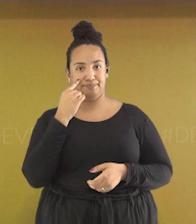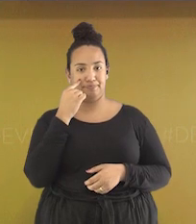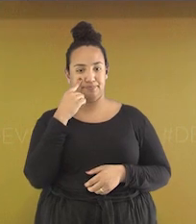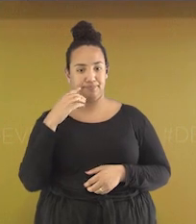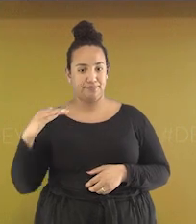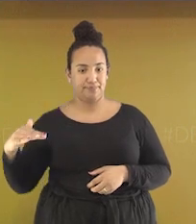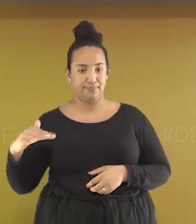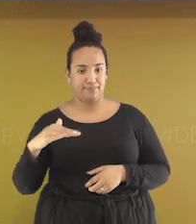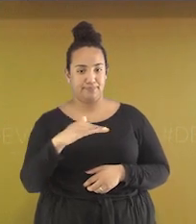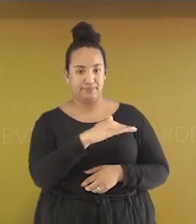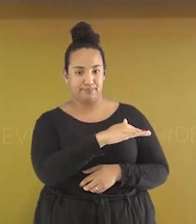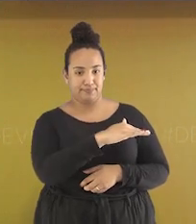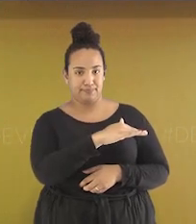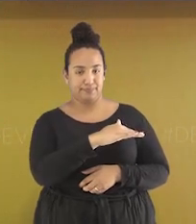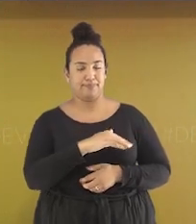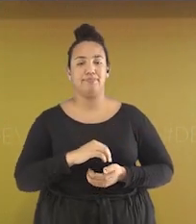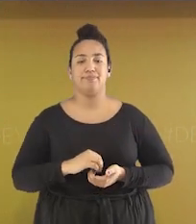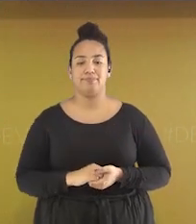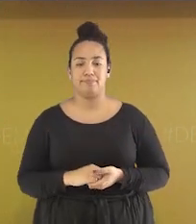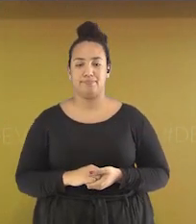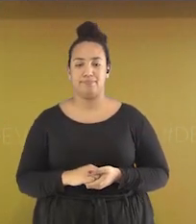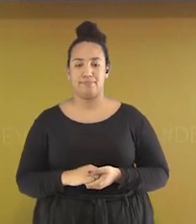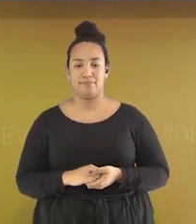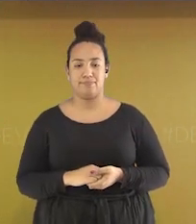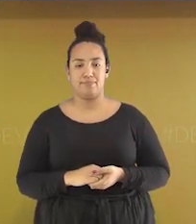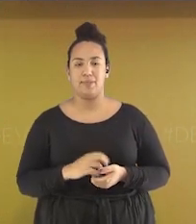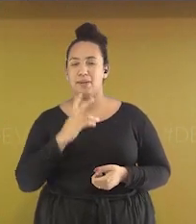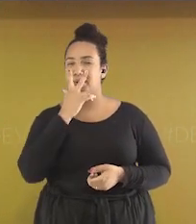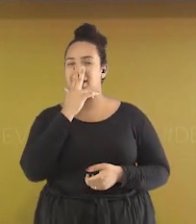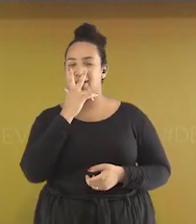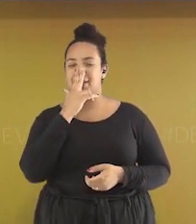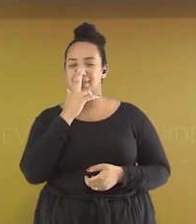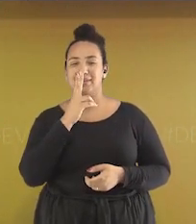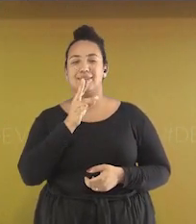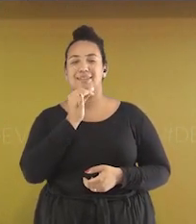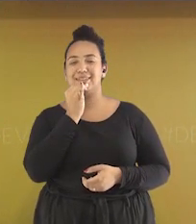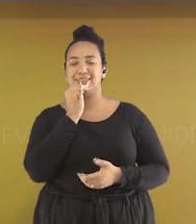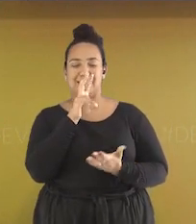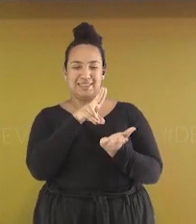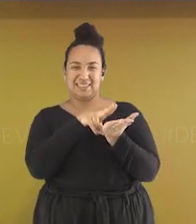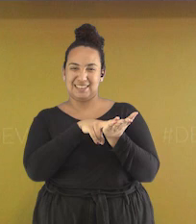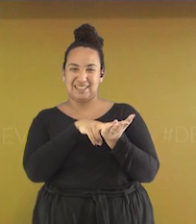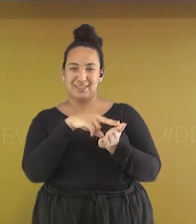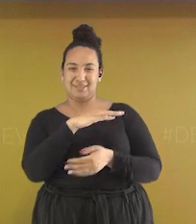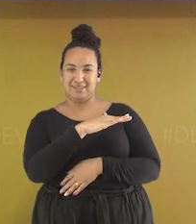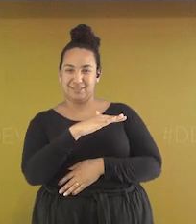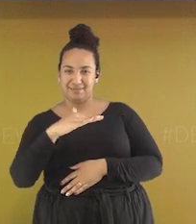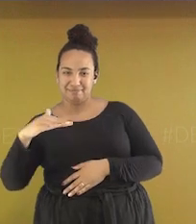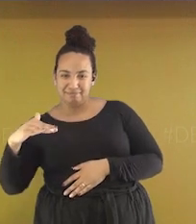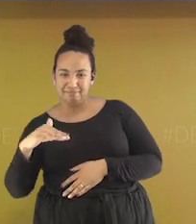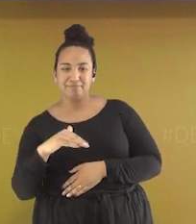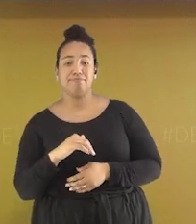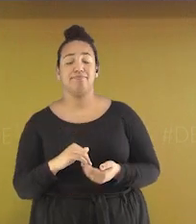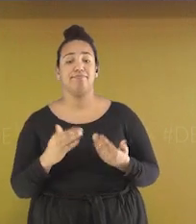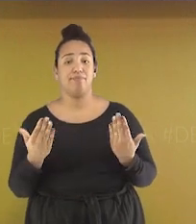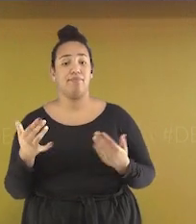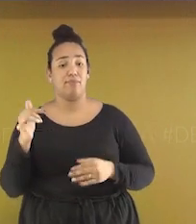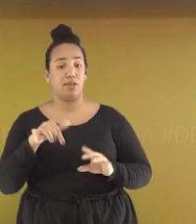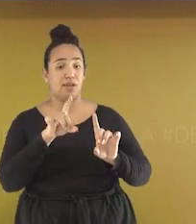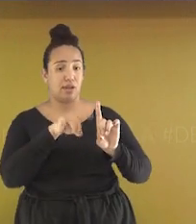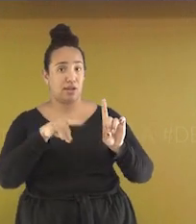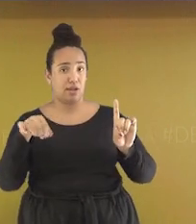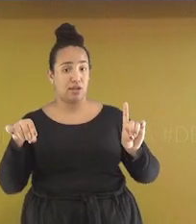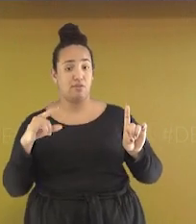é esse que fica aqui embaixo, que é como se quando eu estivesse deitado, com a minha mão na horizontal. Como, por exemplo, no